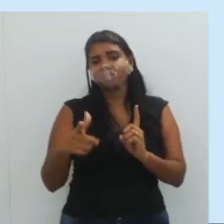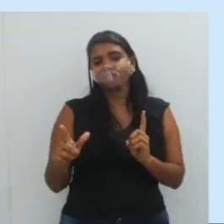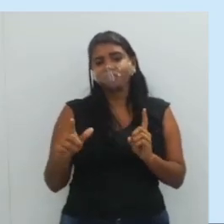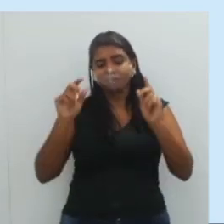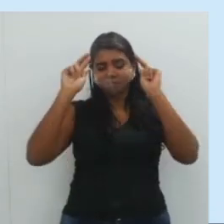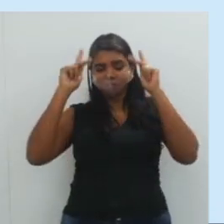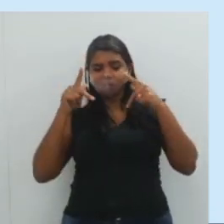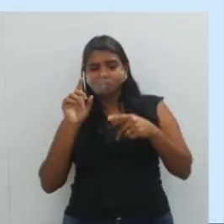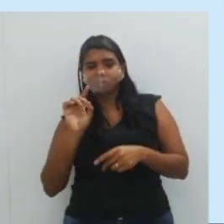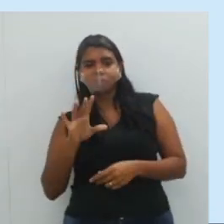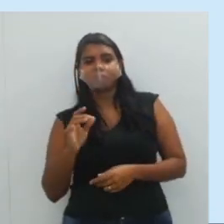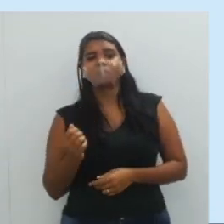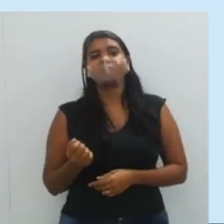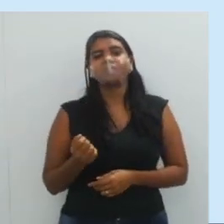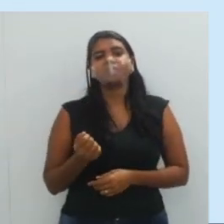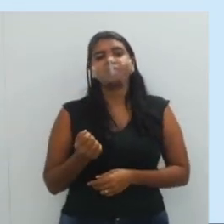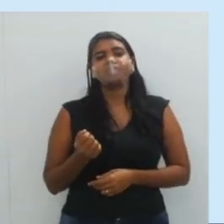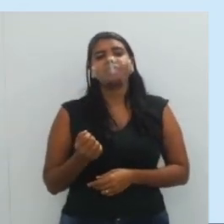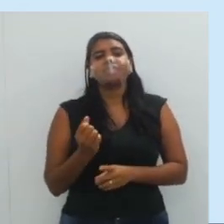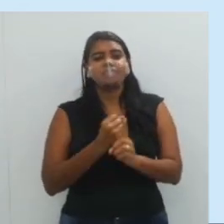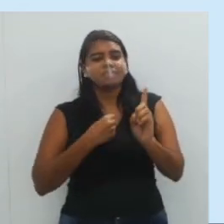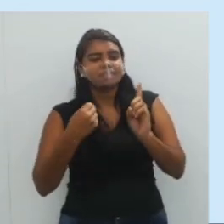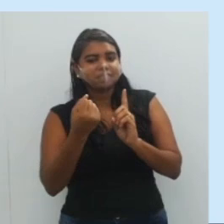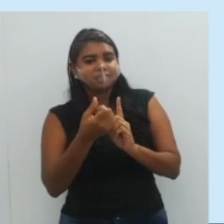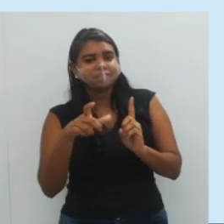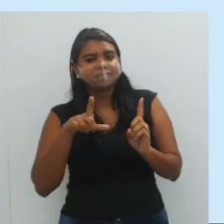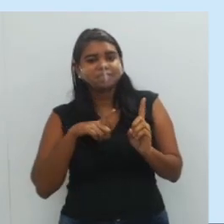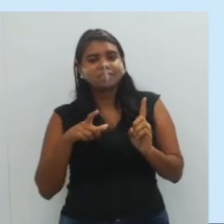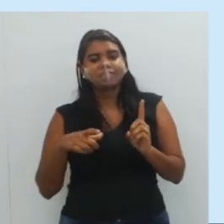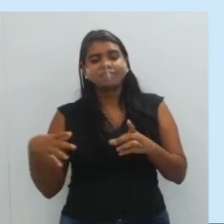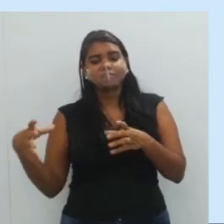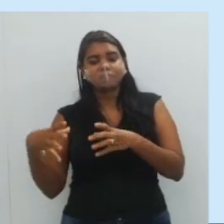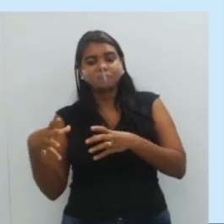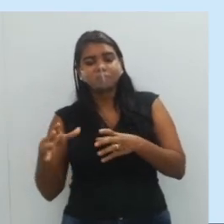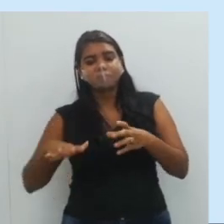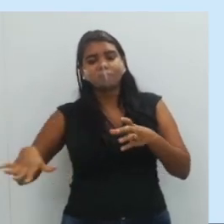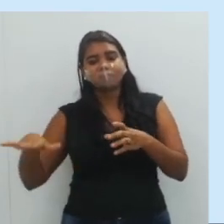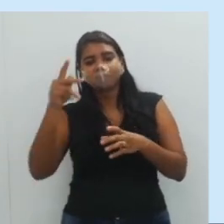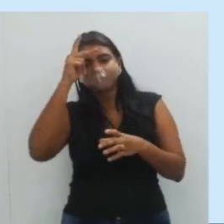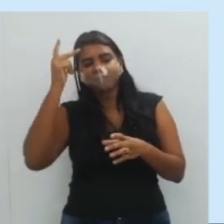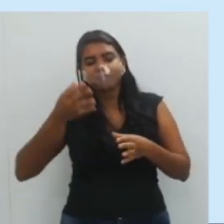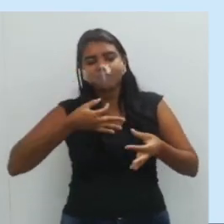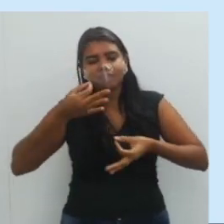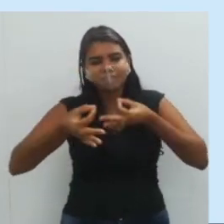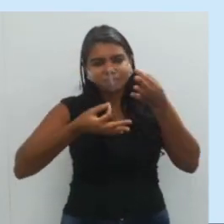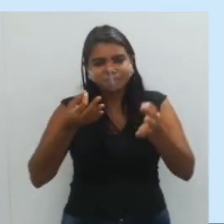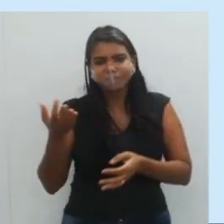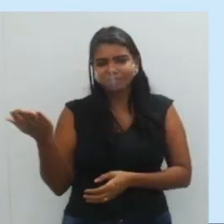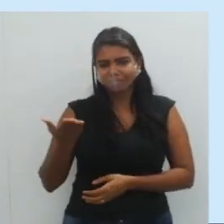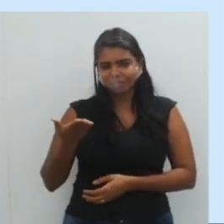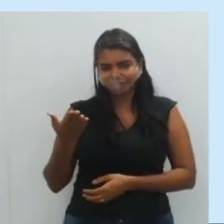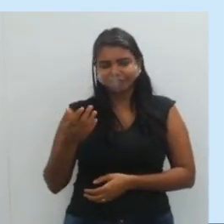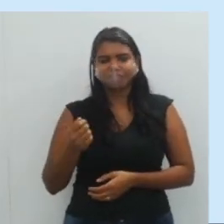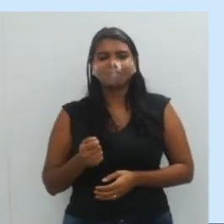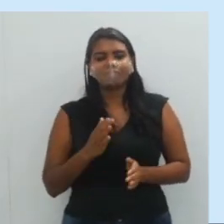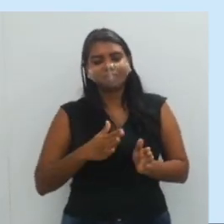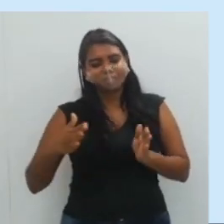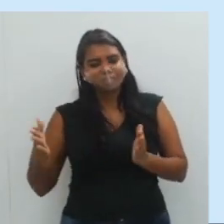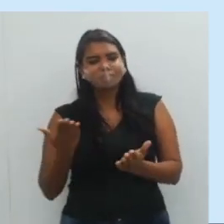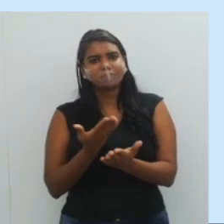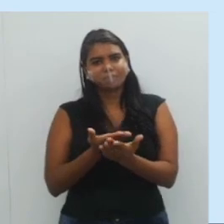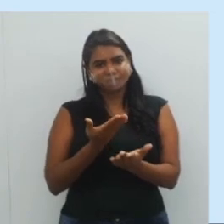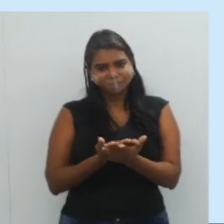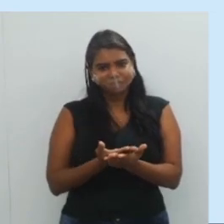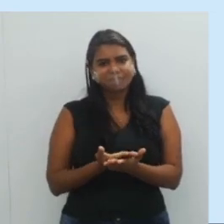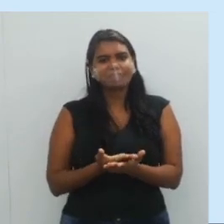Então, veja só a palavra aqui, cidadania tem a ver com o coletivo. Essa discussão que nós teremos em nossas próximas